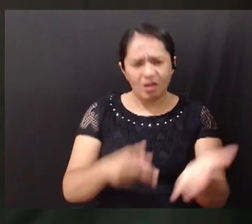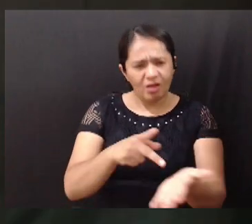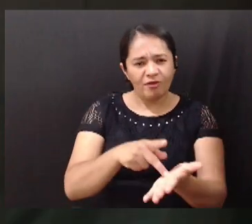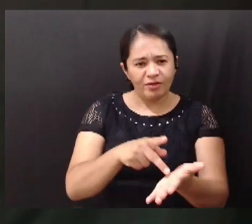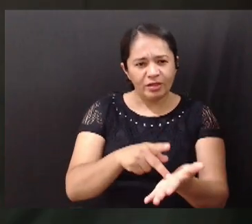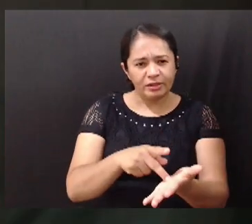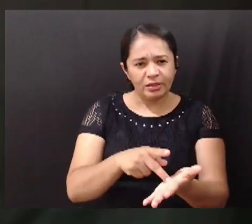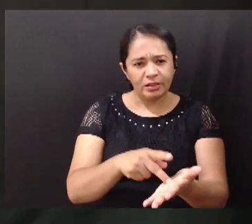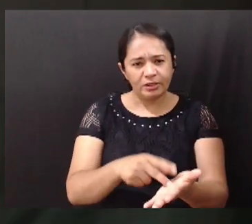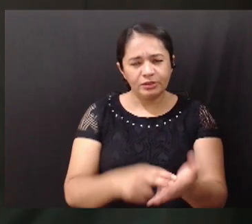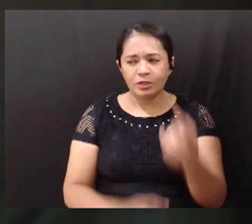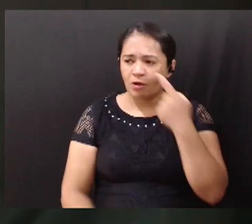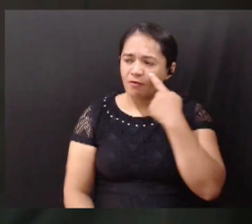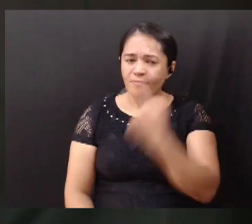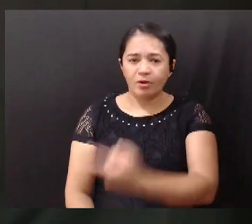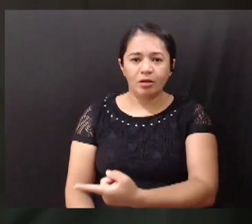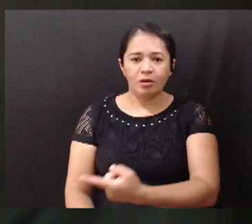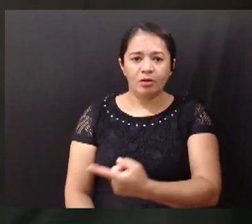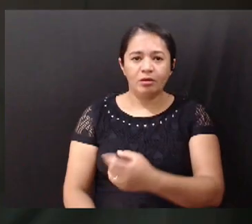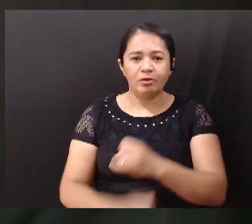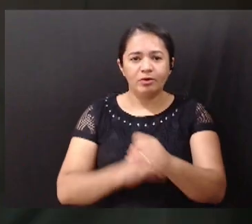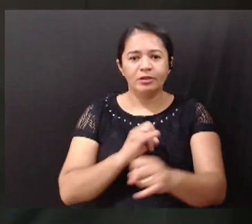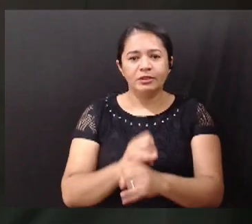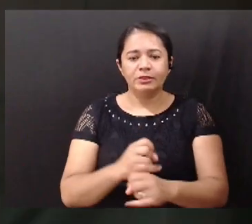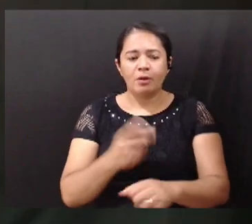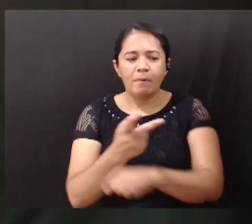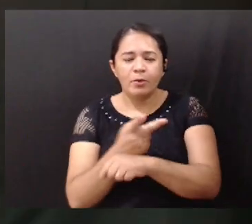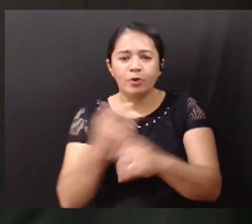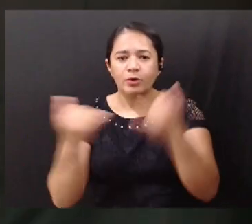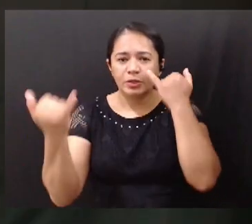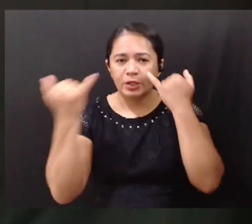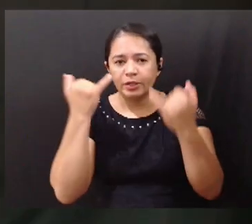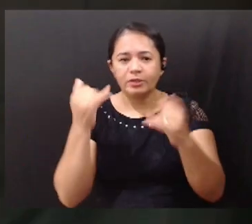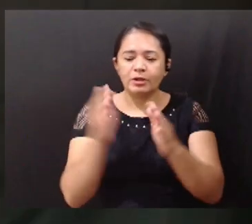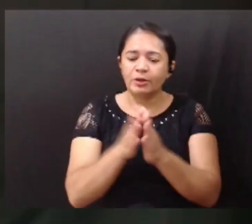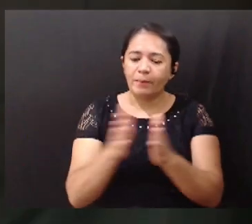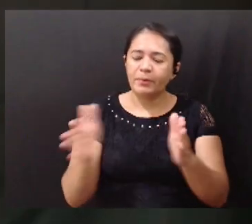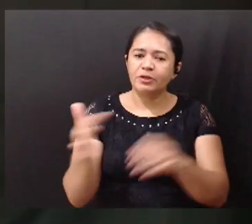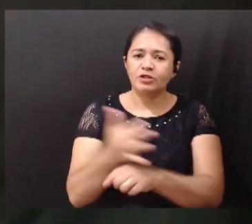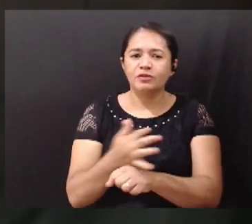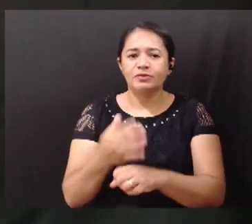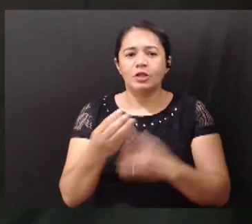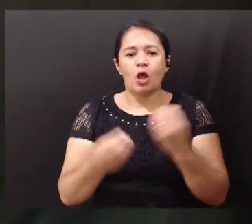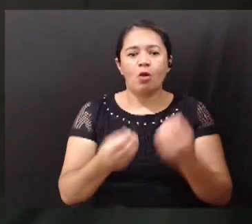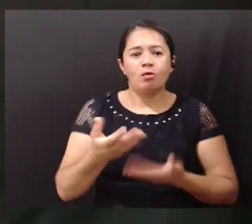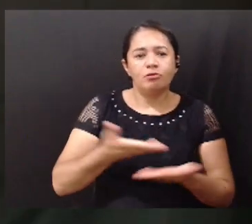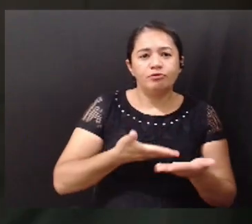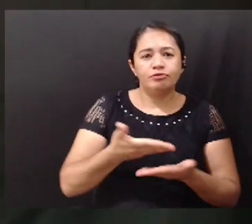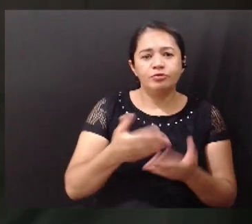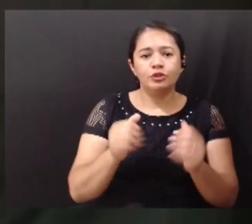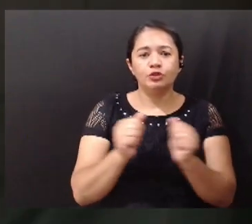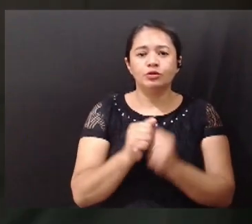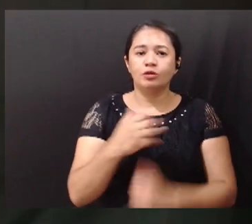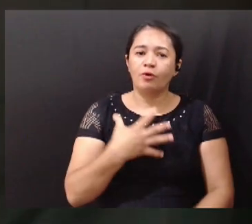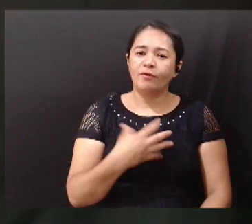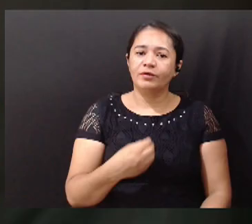vendo na internet, buscando informações, né, sobre férias, sobre como lidar com os filhos e tal, e aí veio essa questão aí